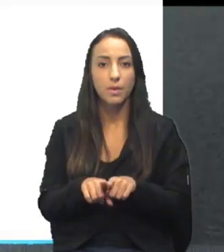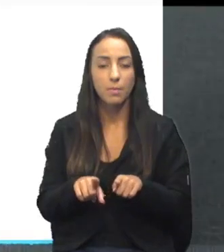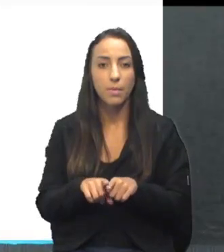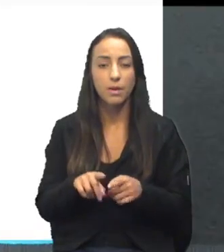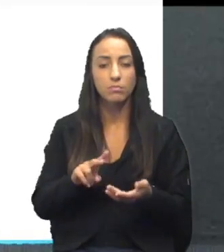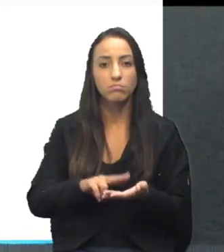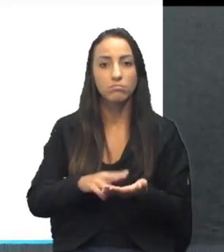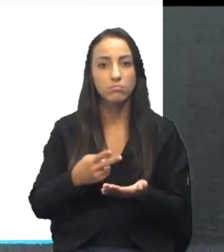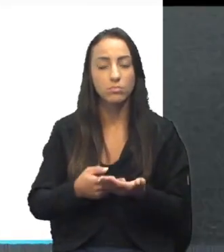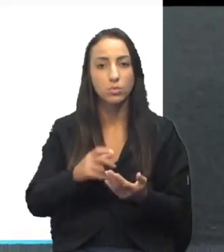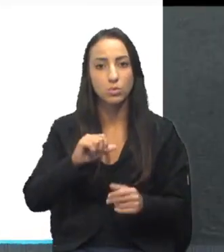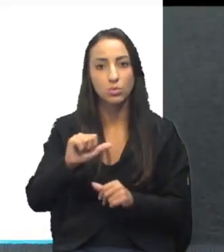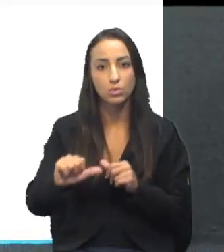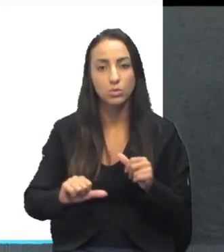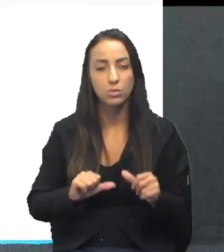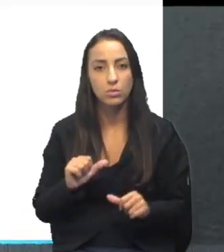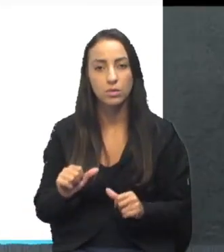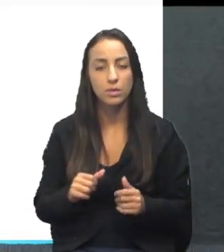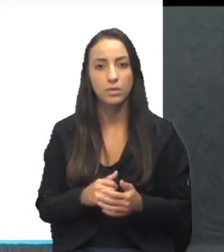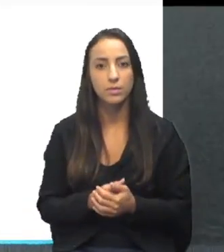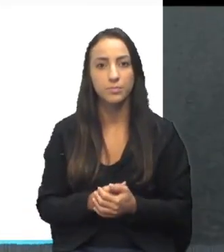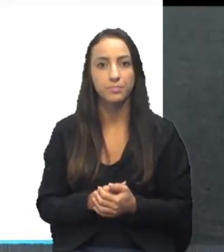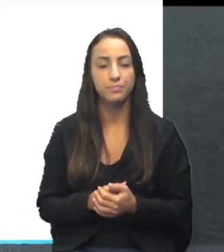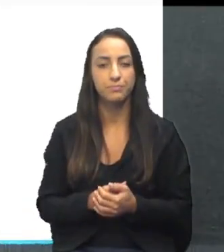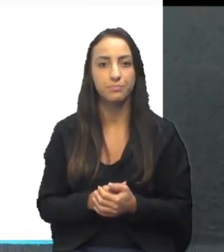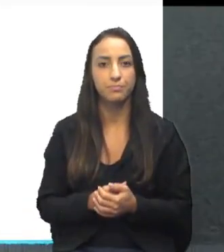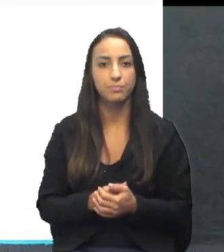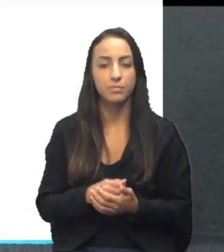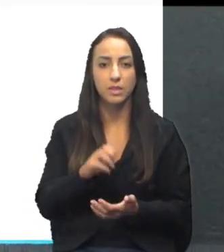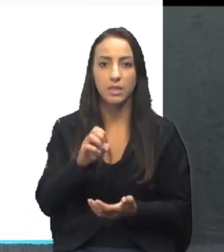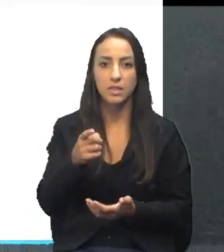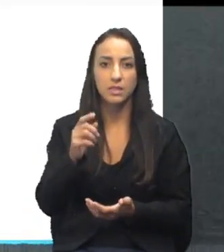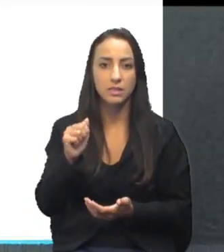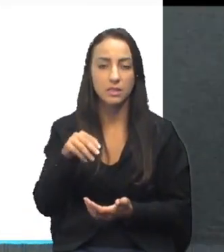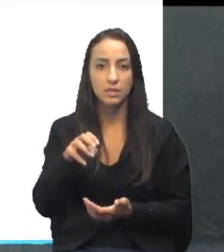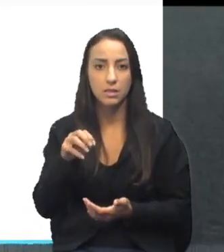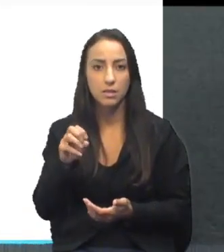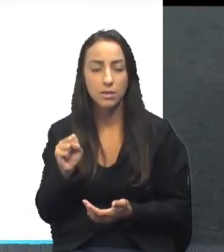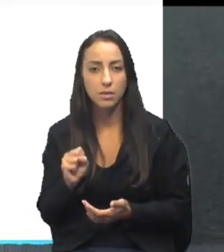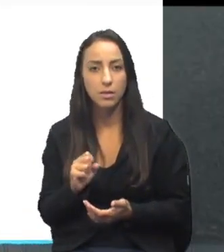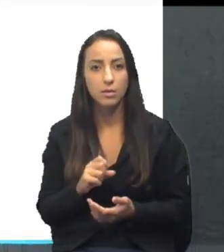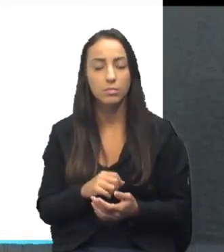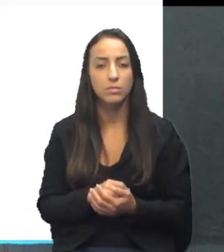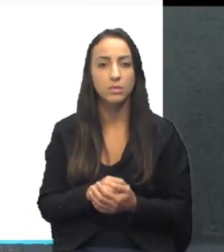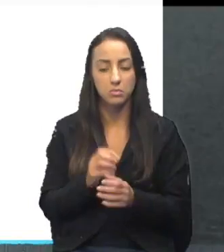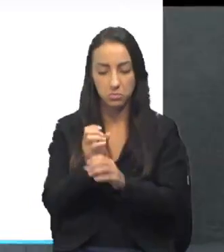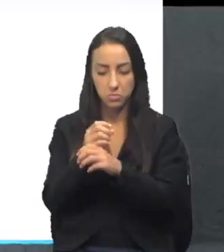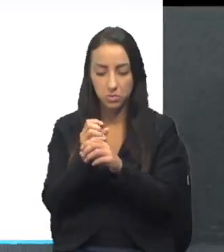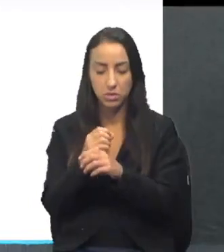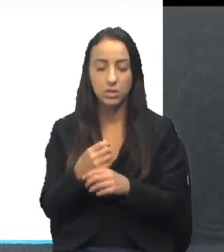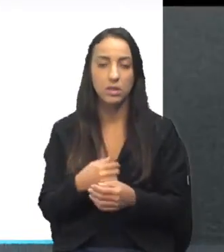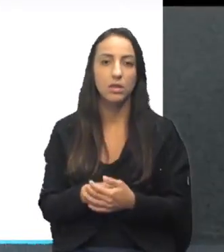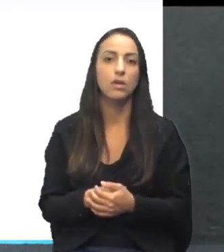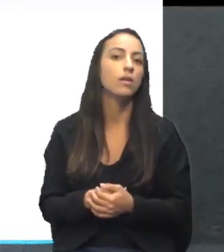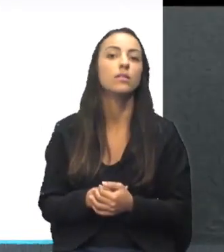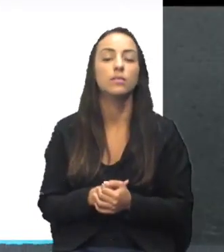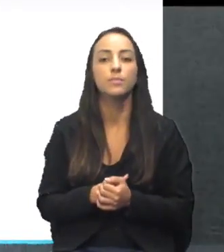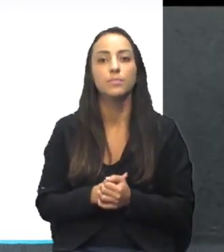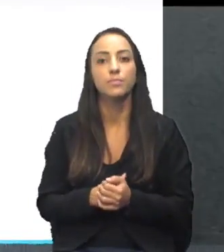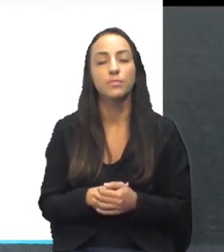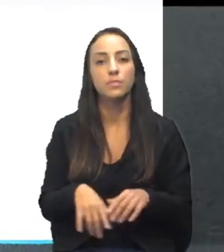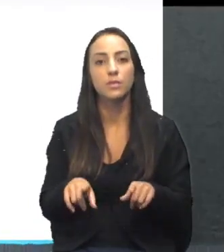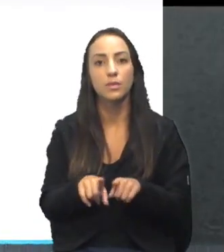de posição para fins de exames laboratoriais, exames clínicos